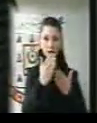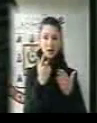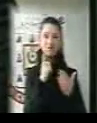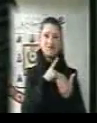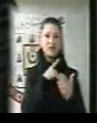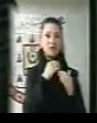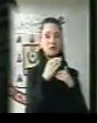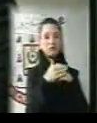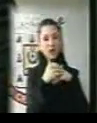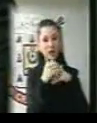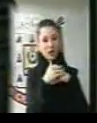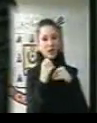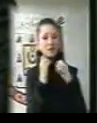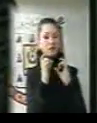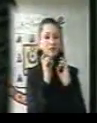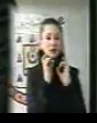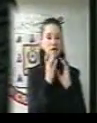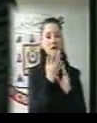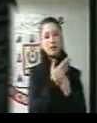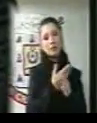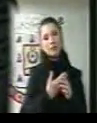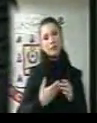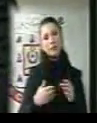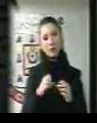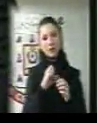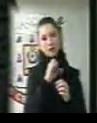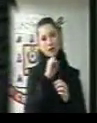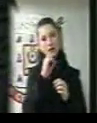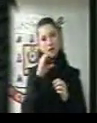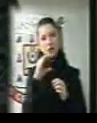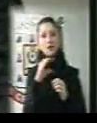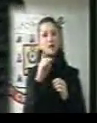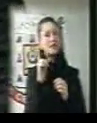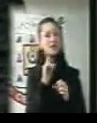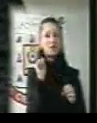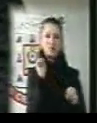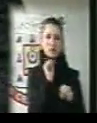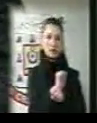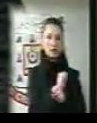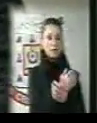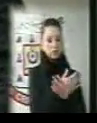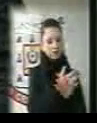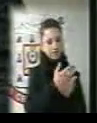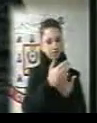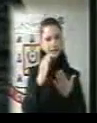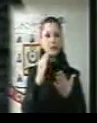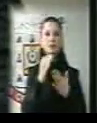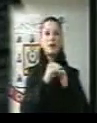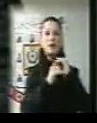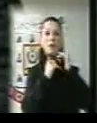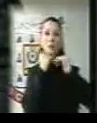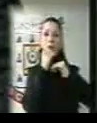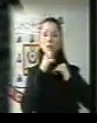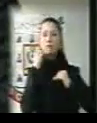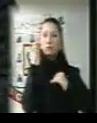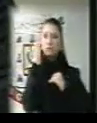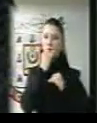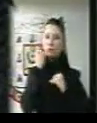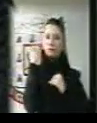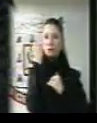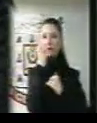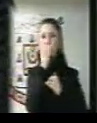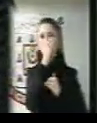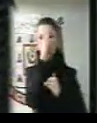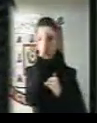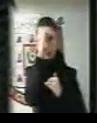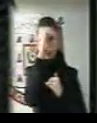carinho especial pelo governo do estado que ela não pare mais. Essas obras elas são tão importantes para